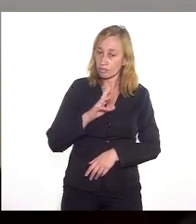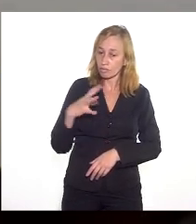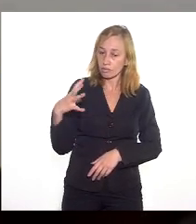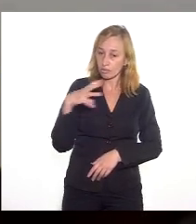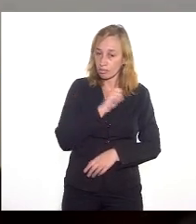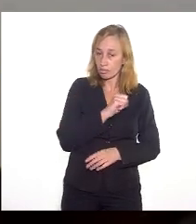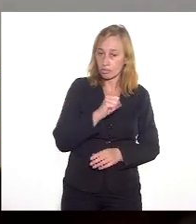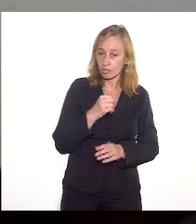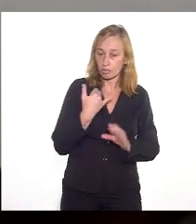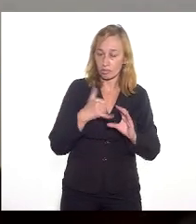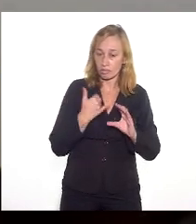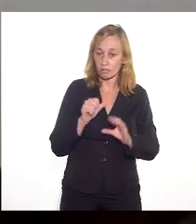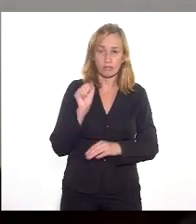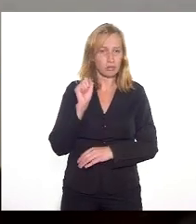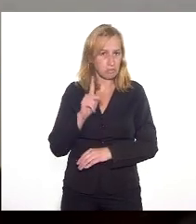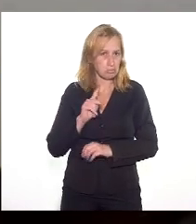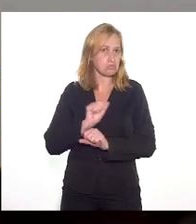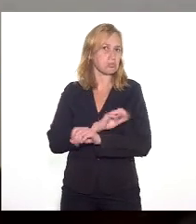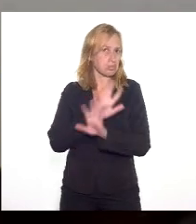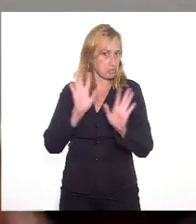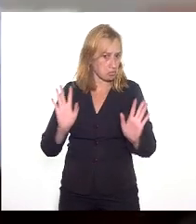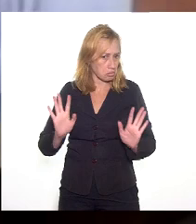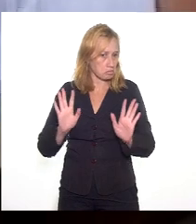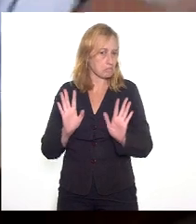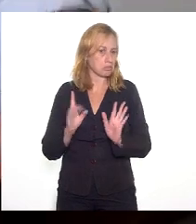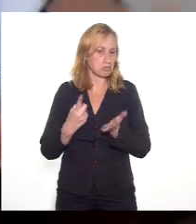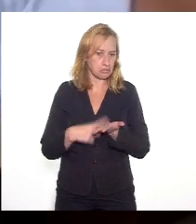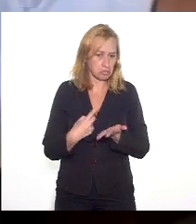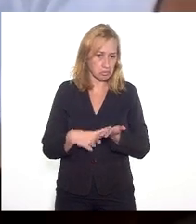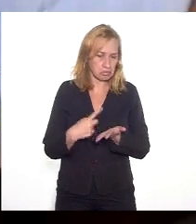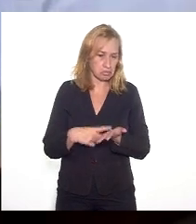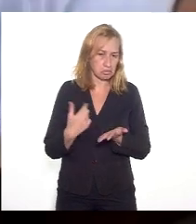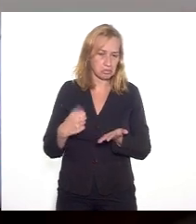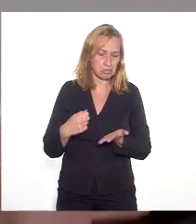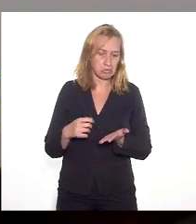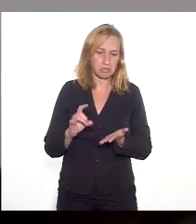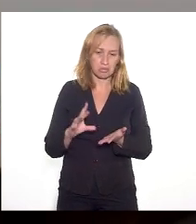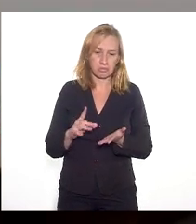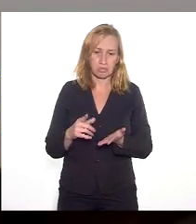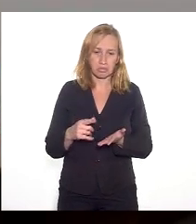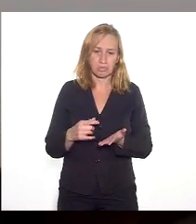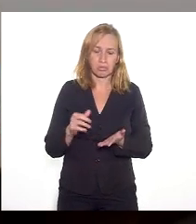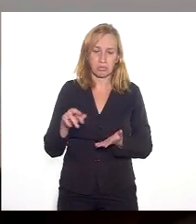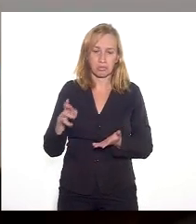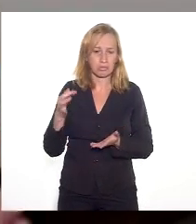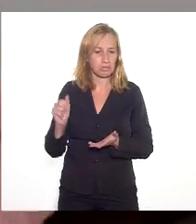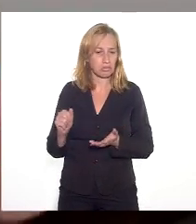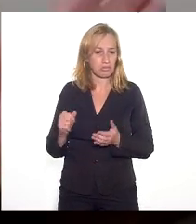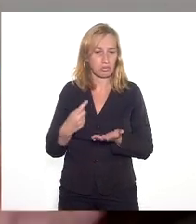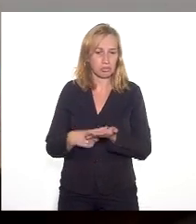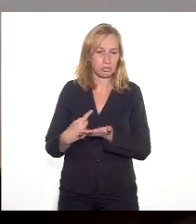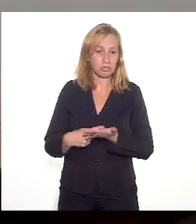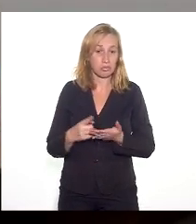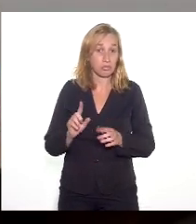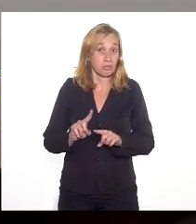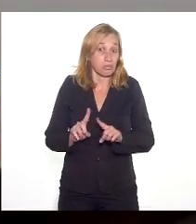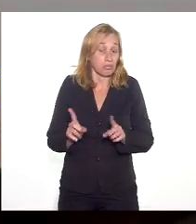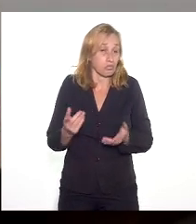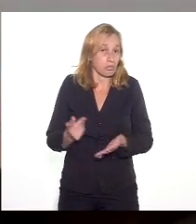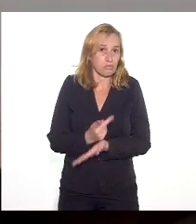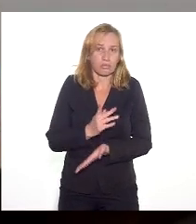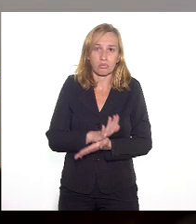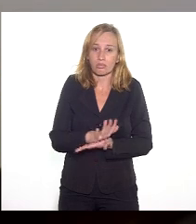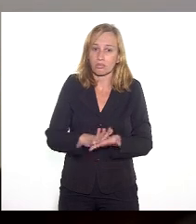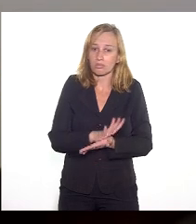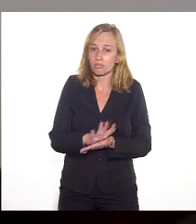também, dizendo, claro, não teria nenhum problema em marcar agenda, precisava apenas equacionar com a sua procuradoria, enfim, mas acontece que essa agenda não